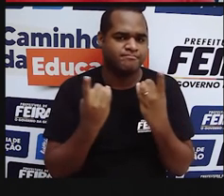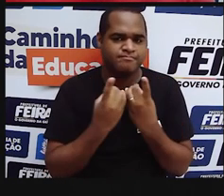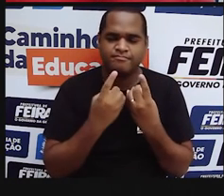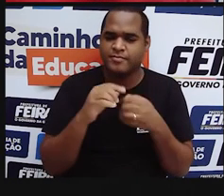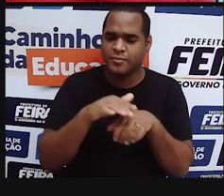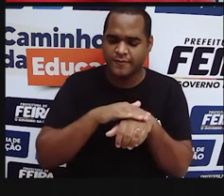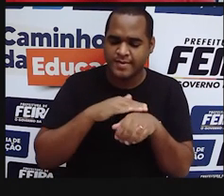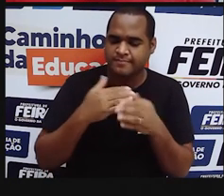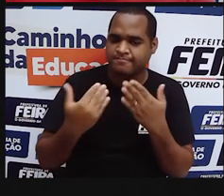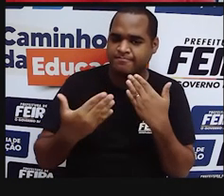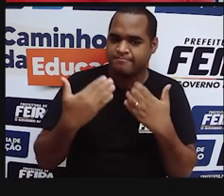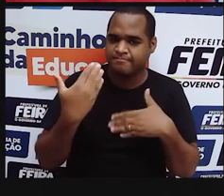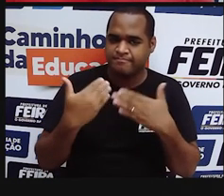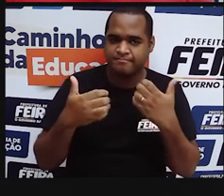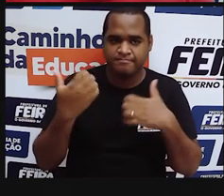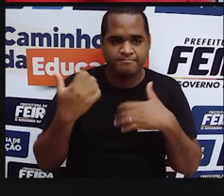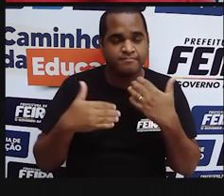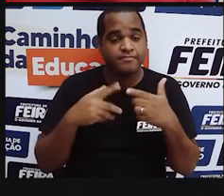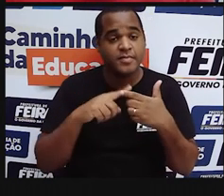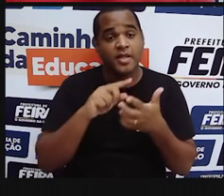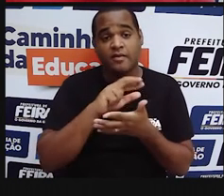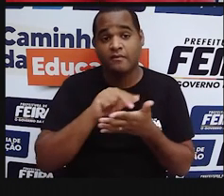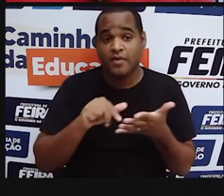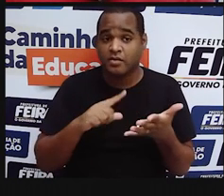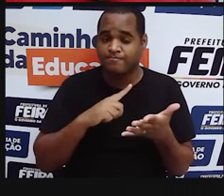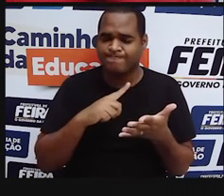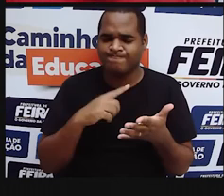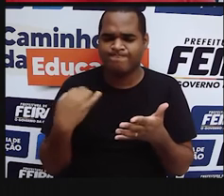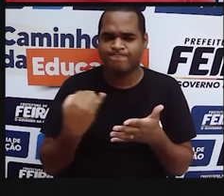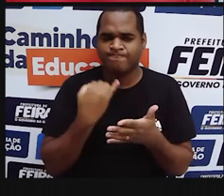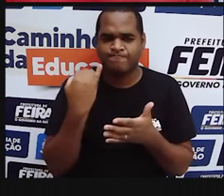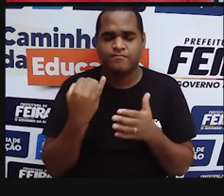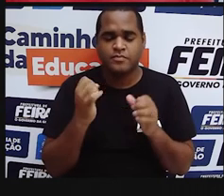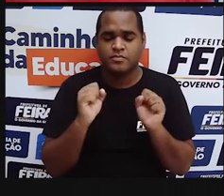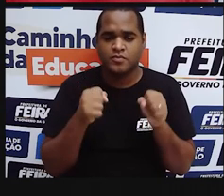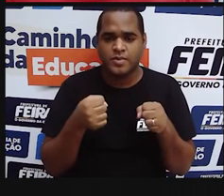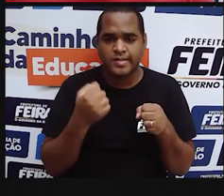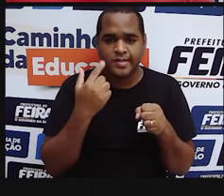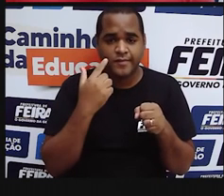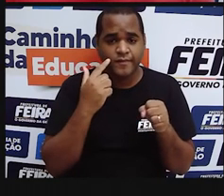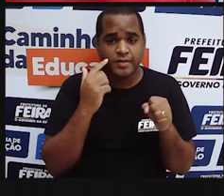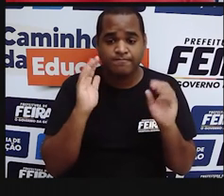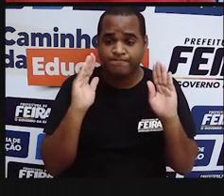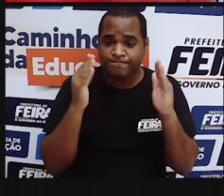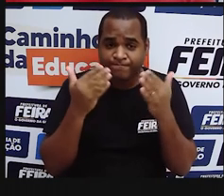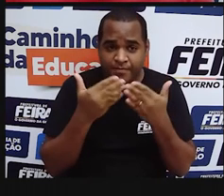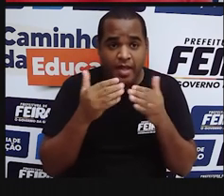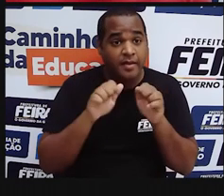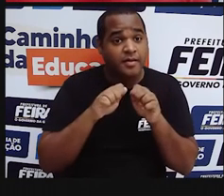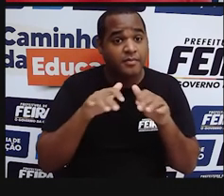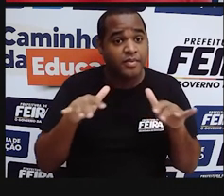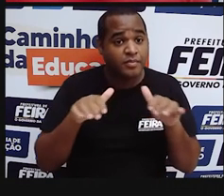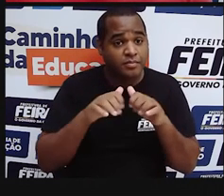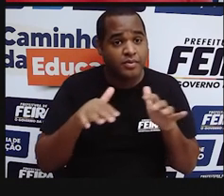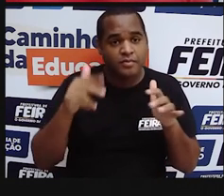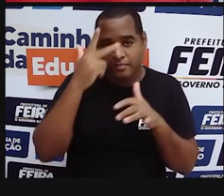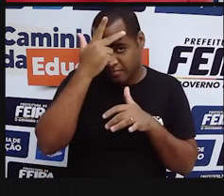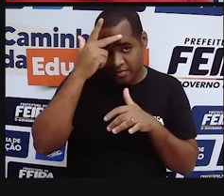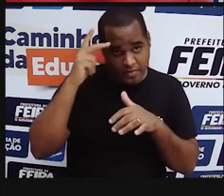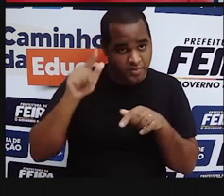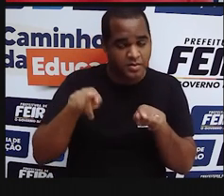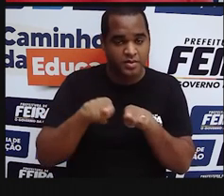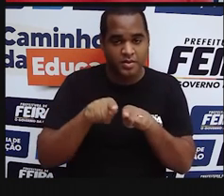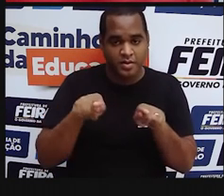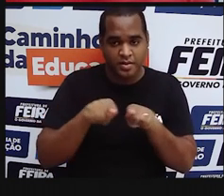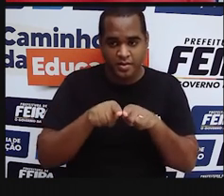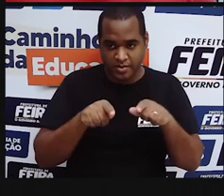você, democraticamente, pensar nos problemas da democracia e buscar expandi-la, incluindo